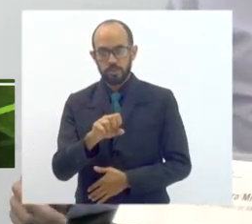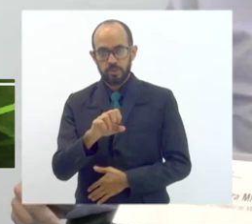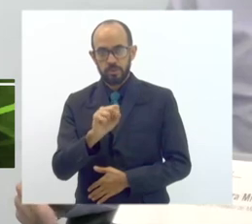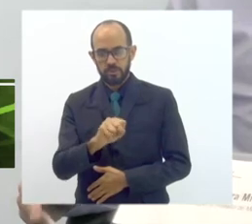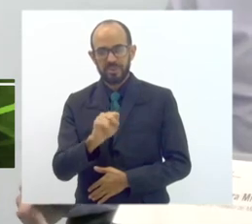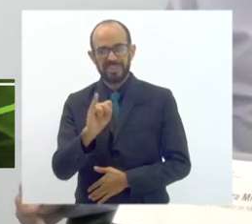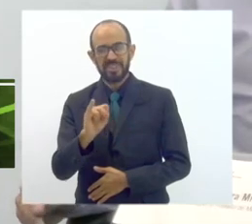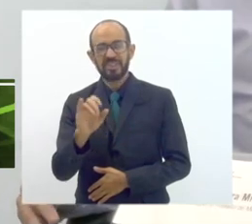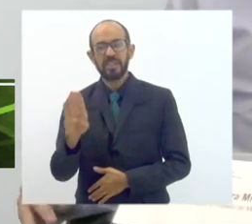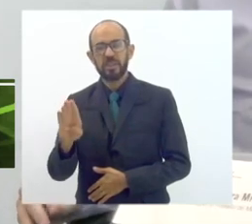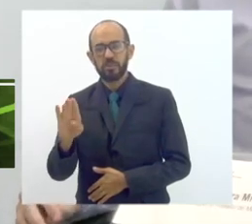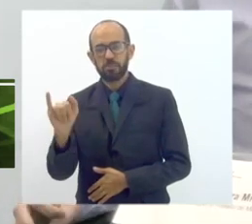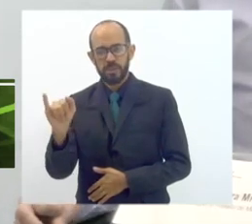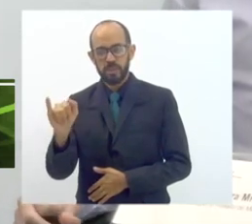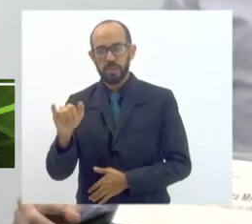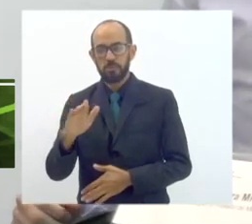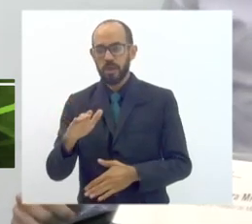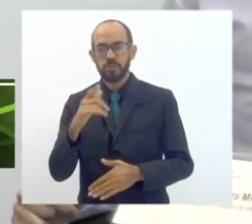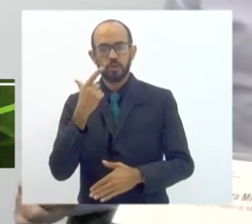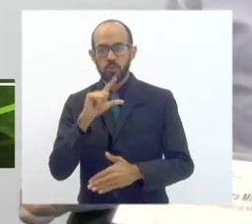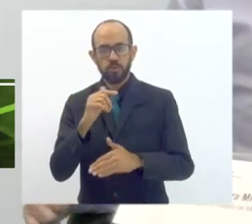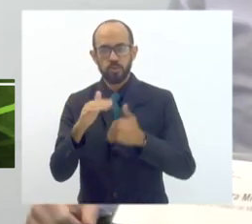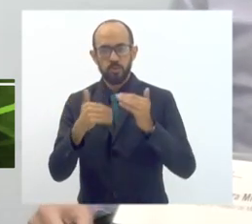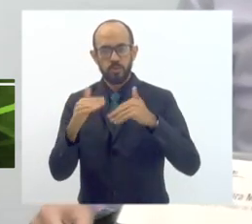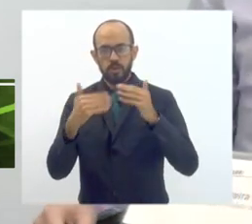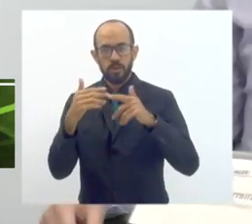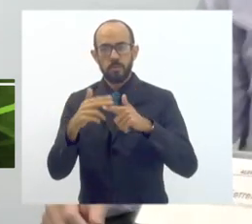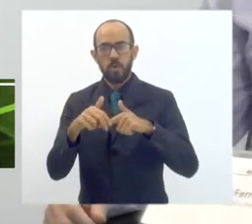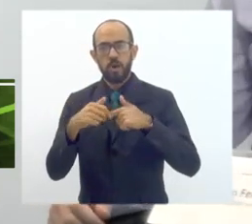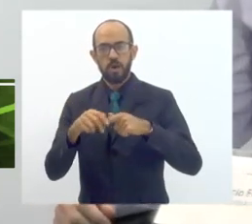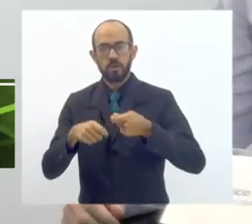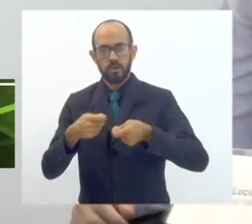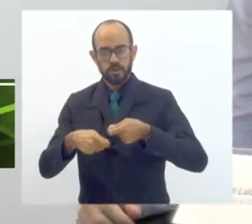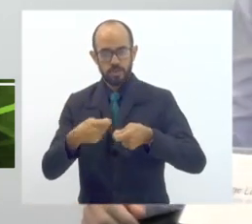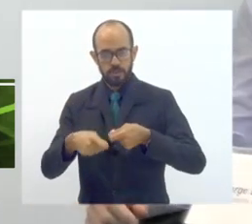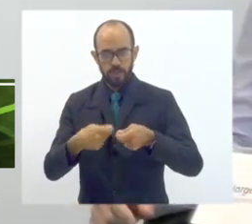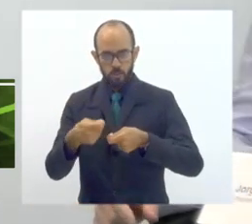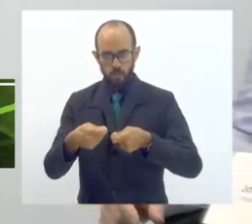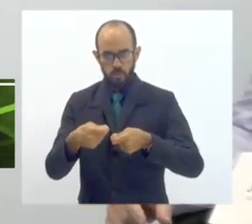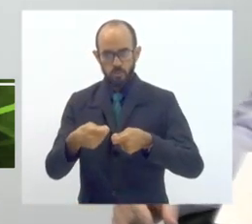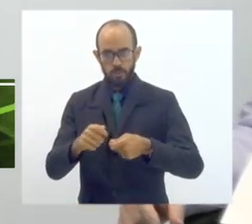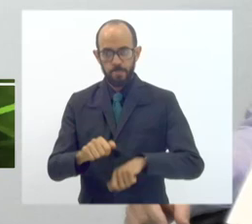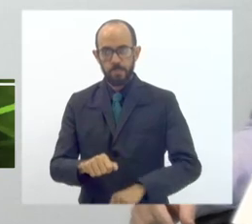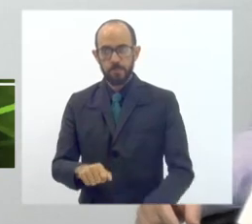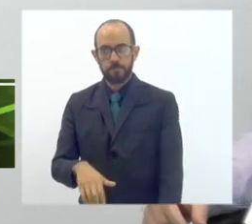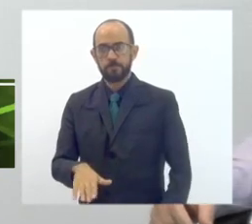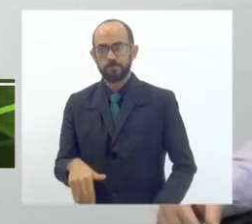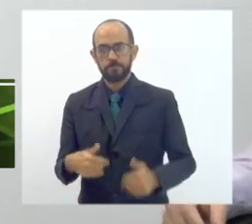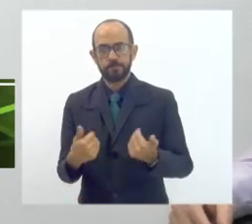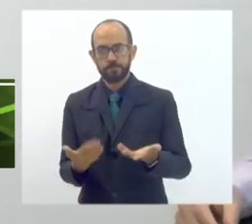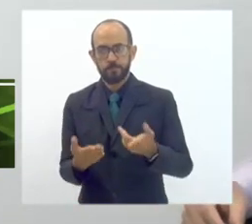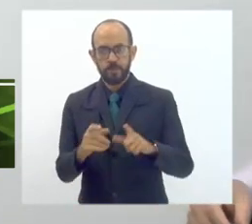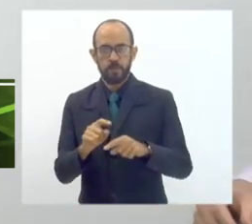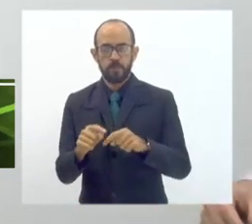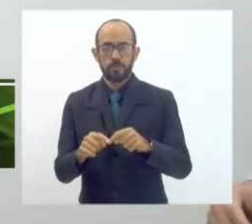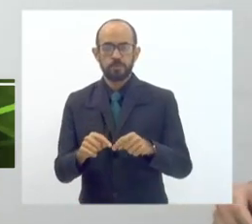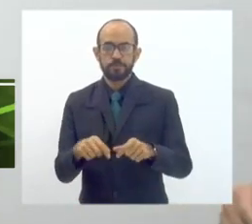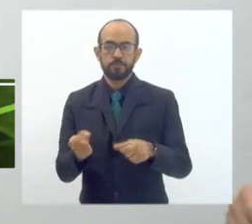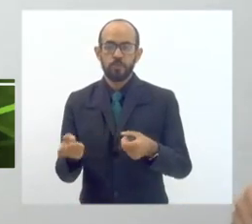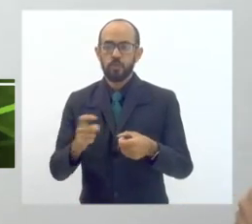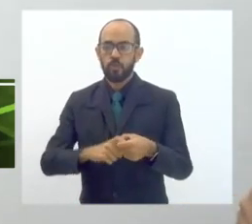por um problema de gestão. Quem faria a gestão desse SAMU na região? Então, o